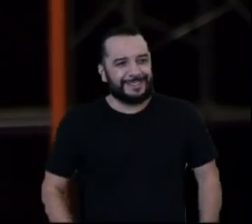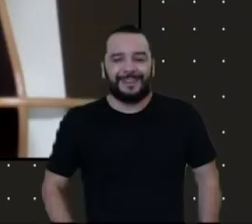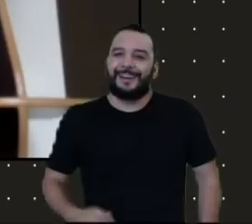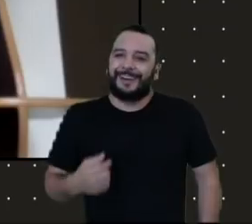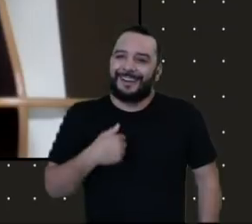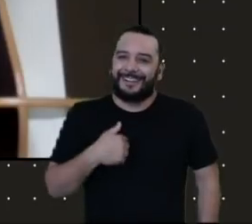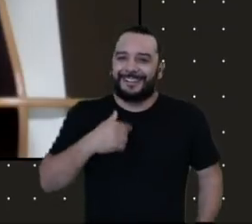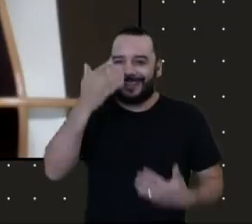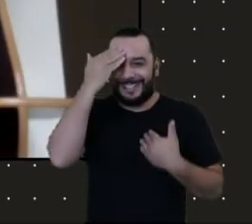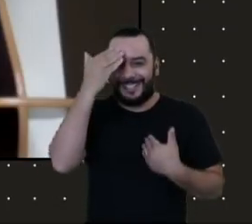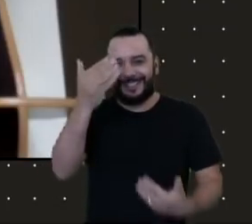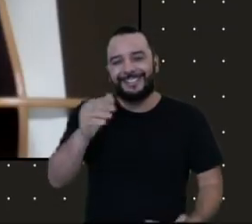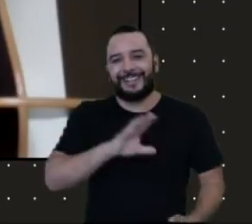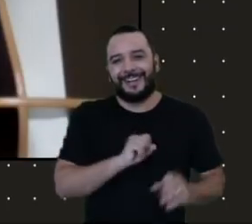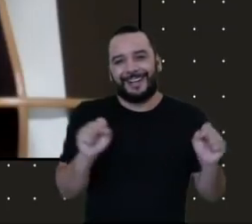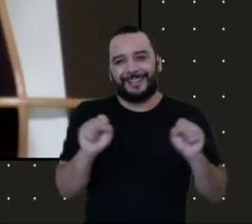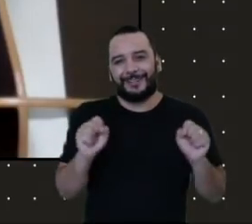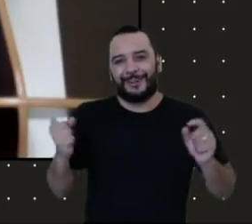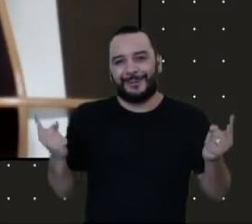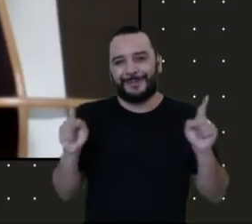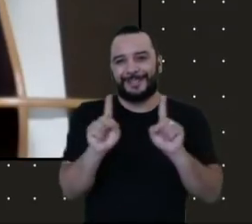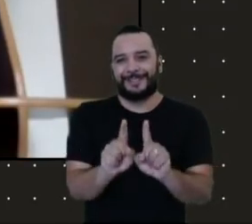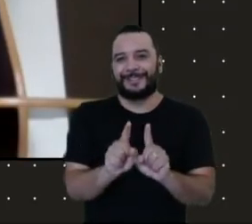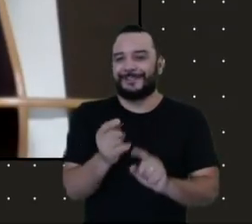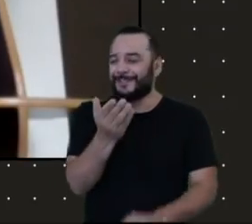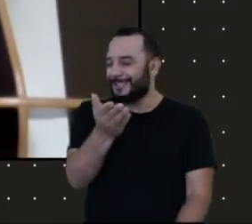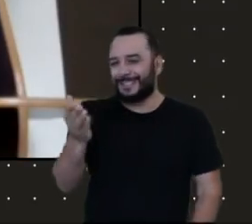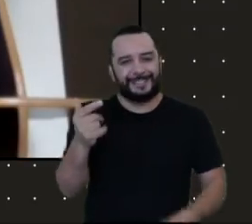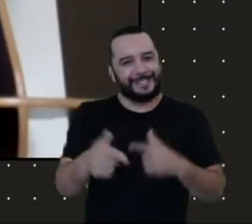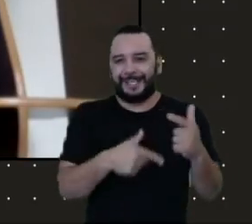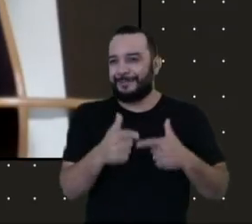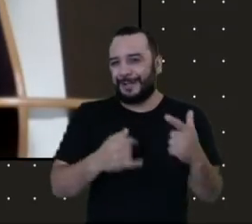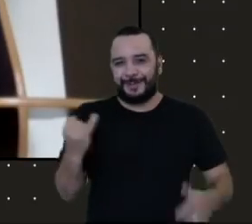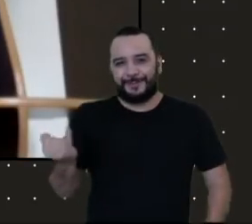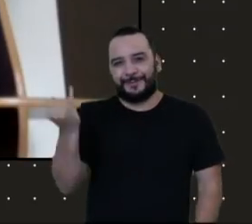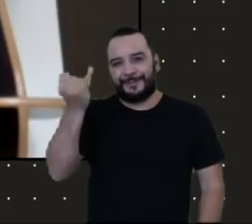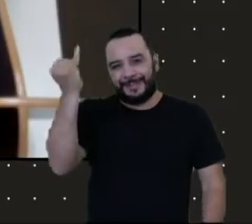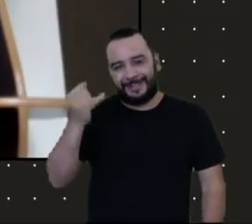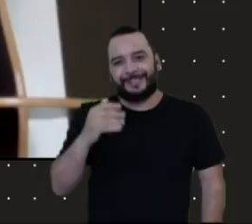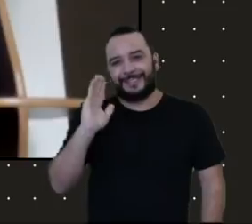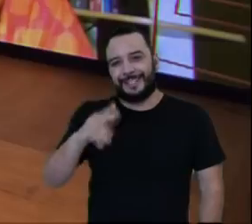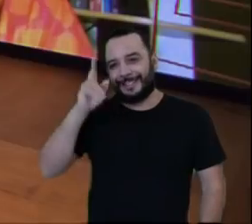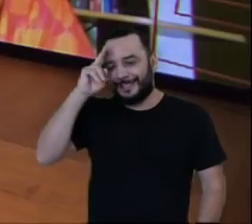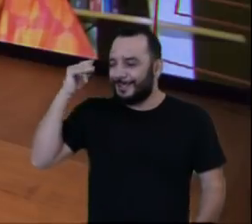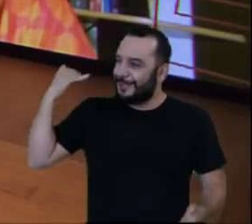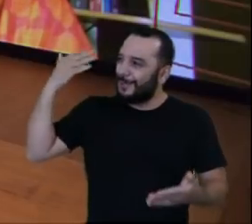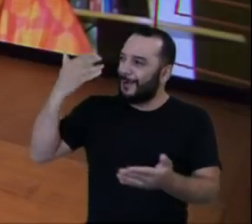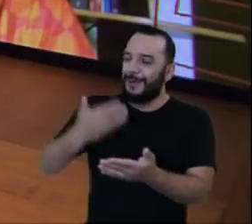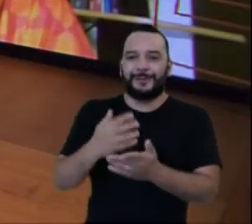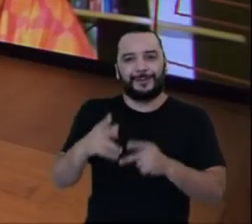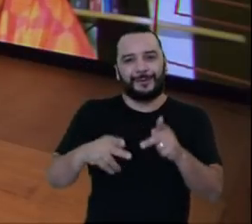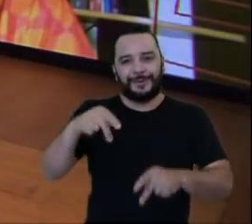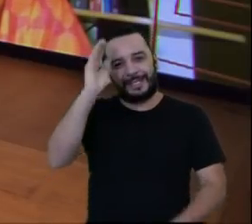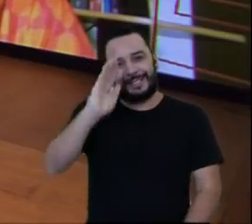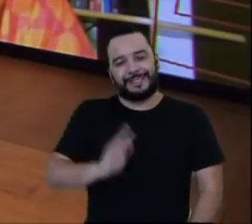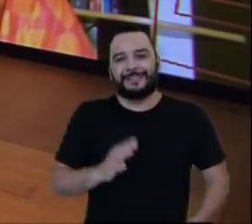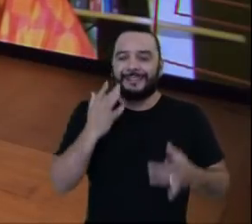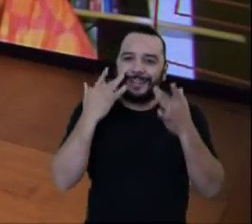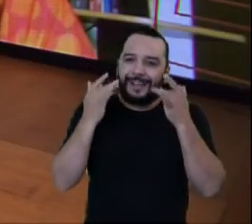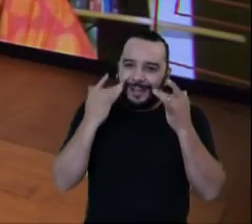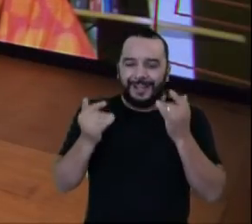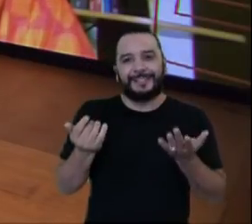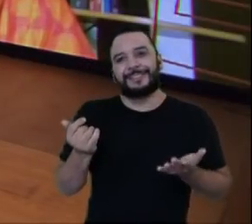isso e criar um canal de comunicação e de auxílio até às pessoas através das redes